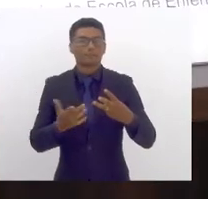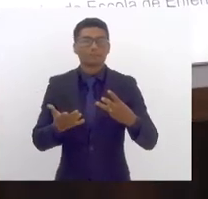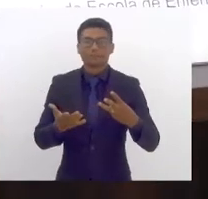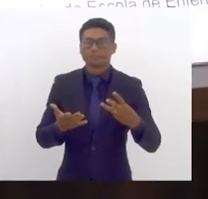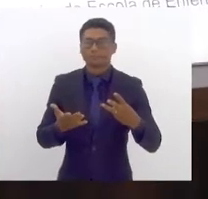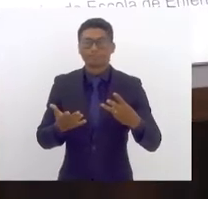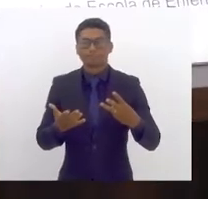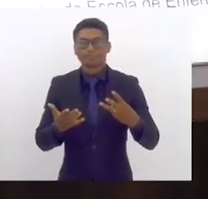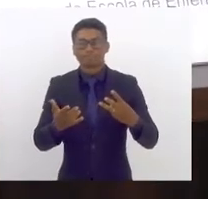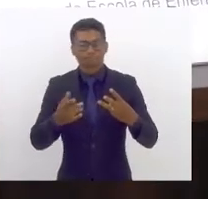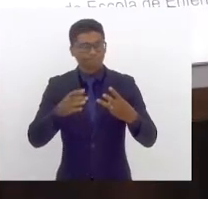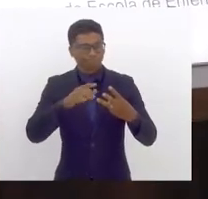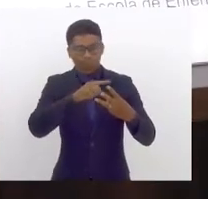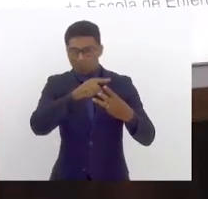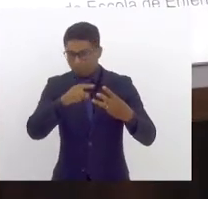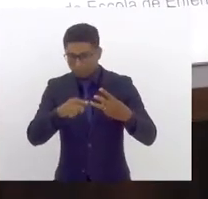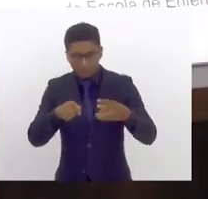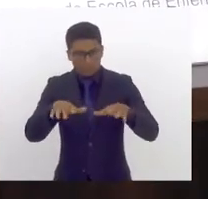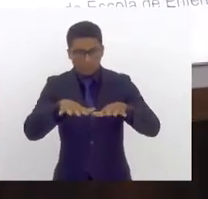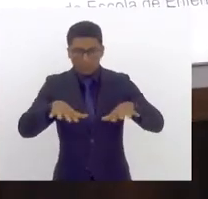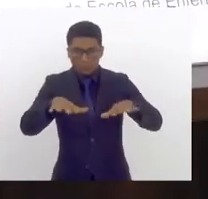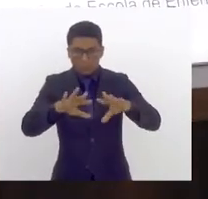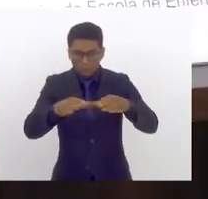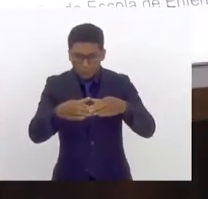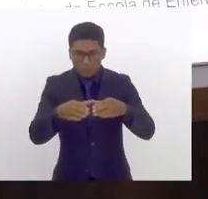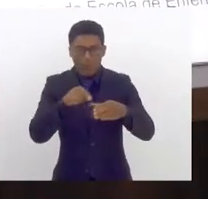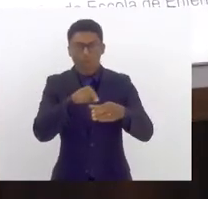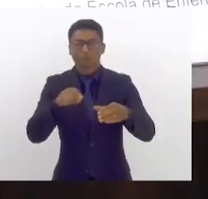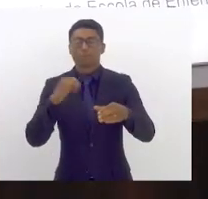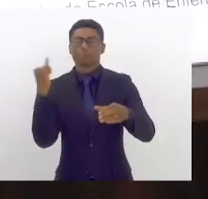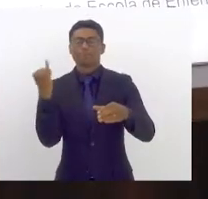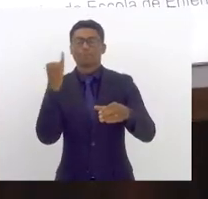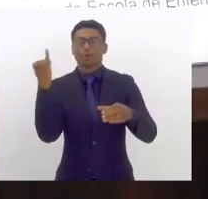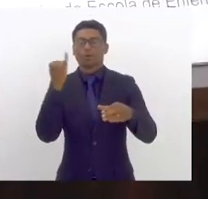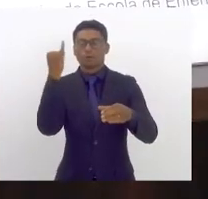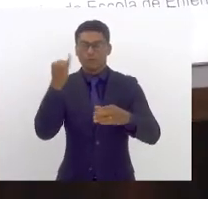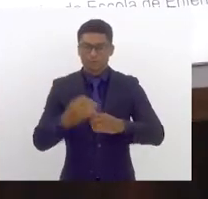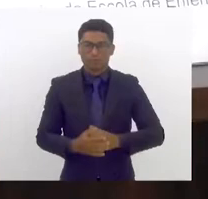muito muito importante porque